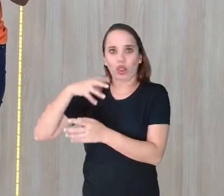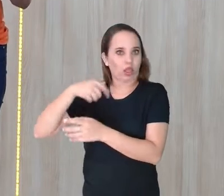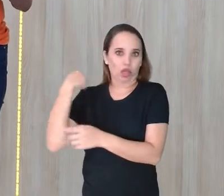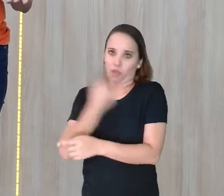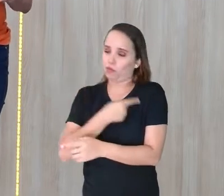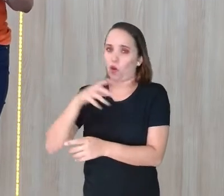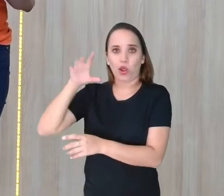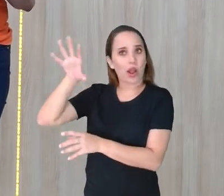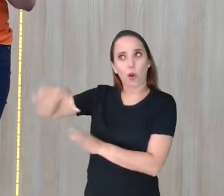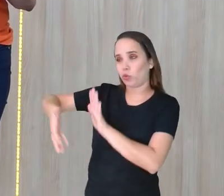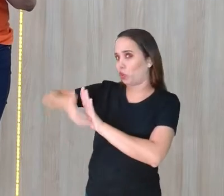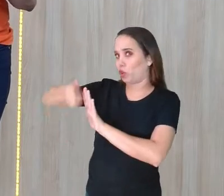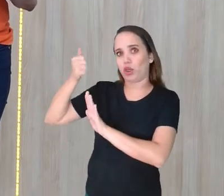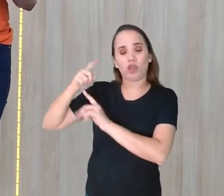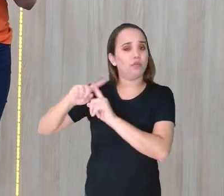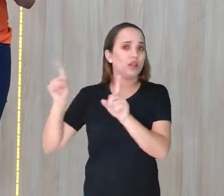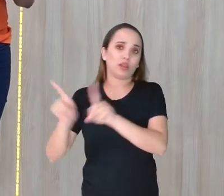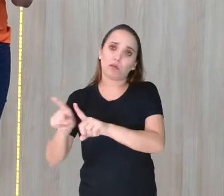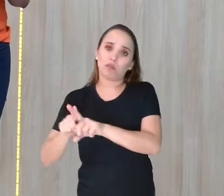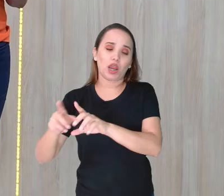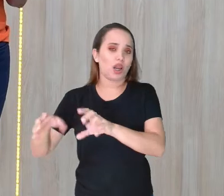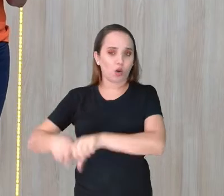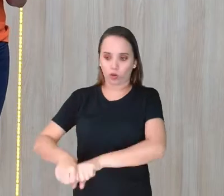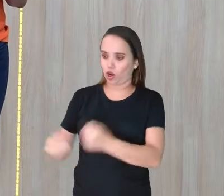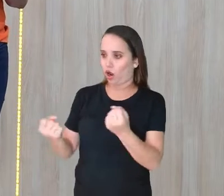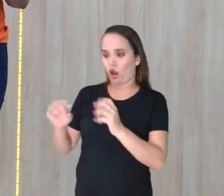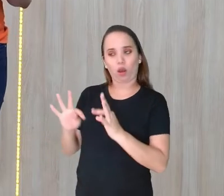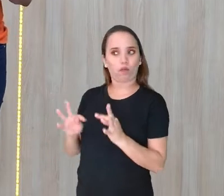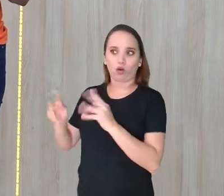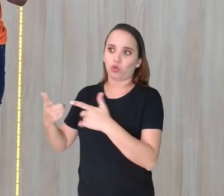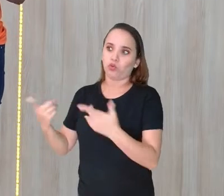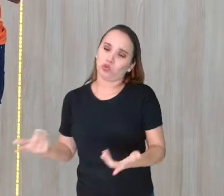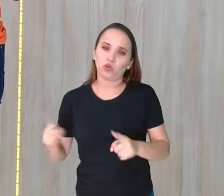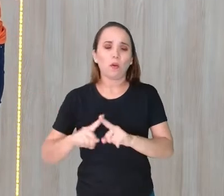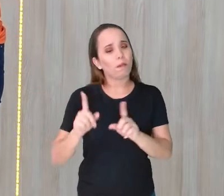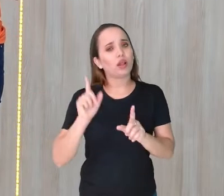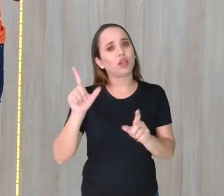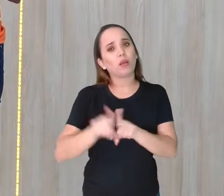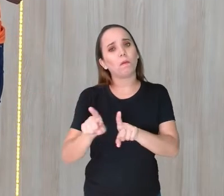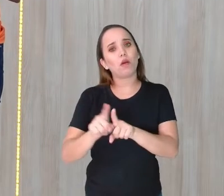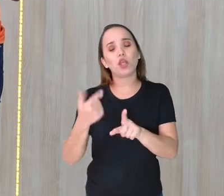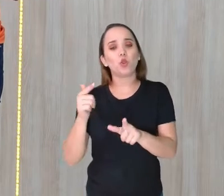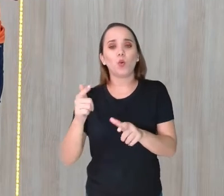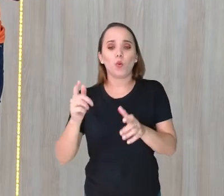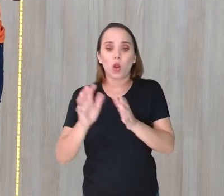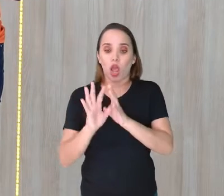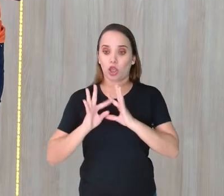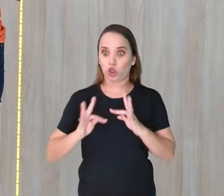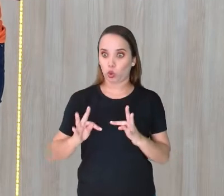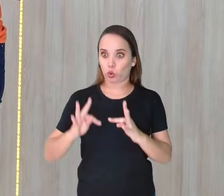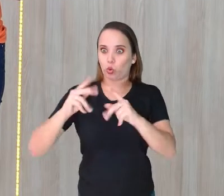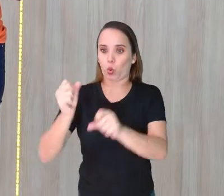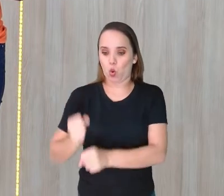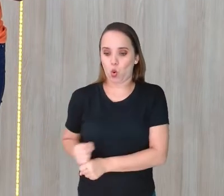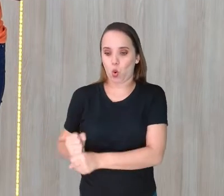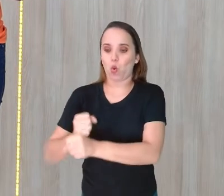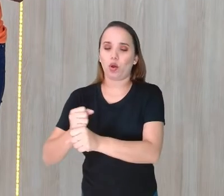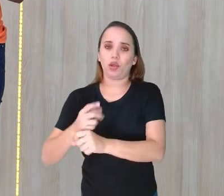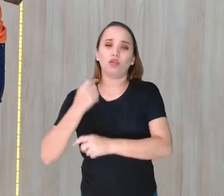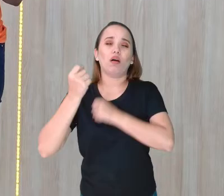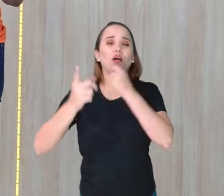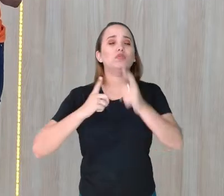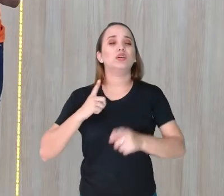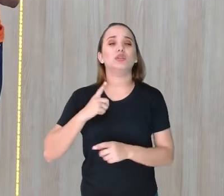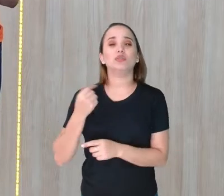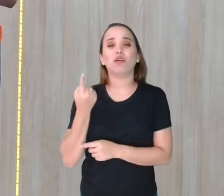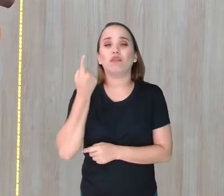depois ela sobrevive. Agora não é toda a época que tem lagarta nele. E fica mais restrito em uma folha. Normalmente, vamos dizer, umas